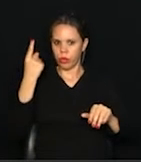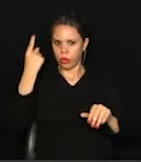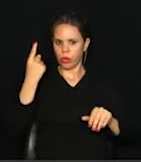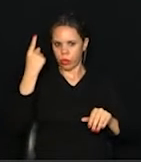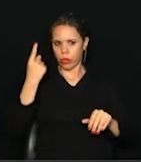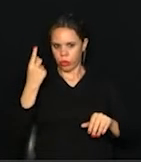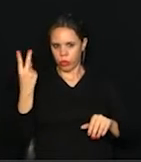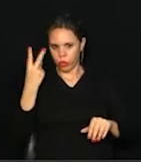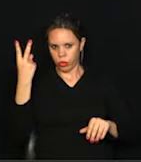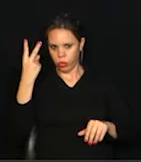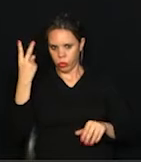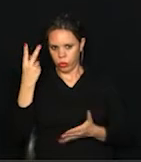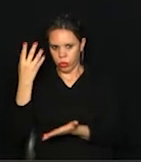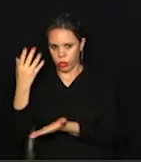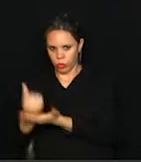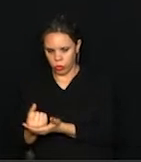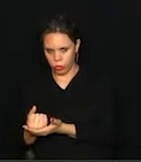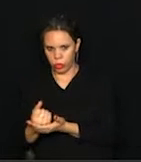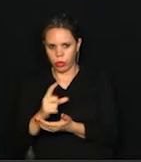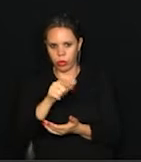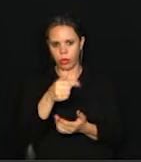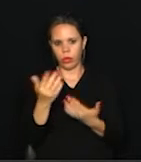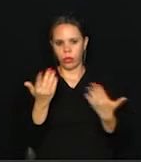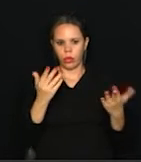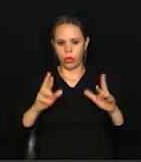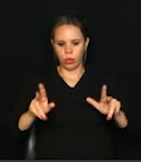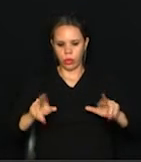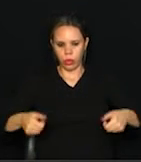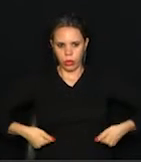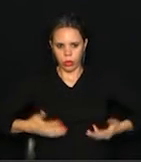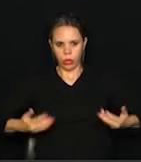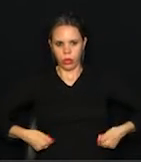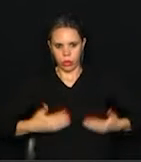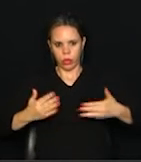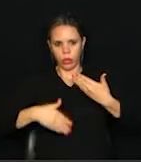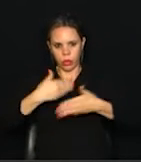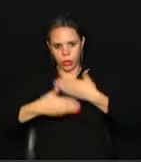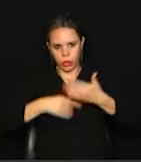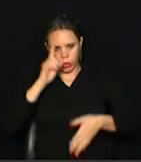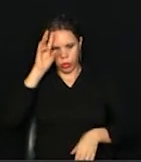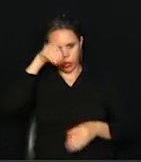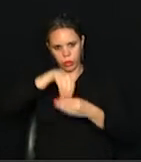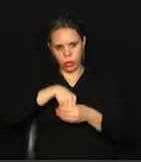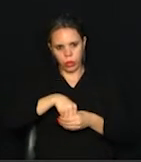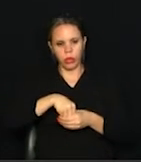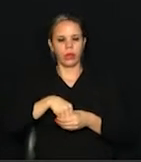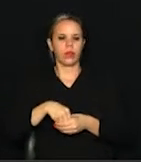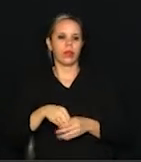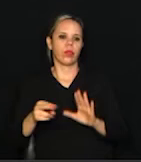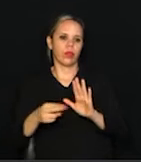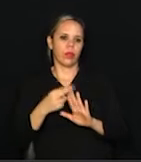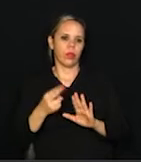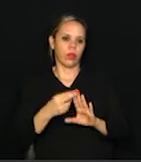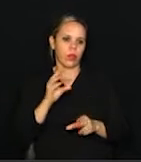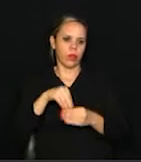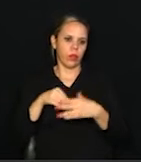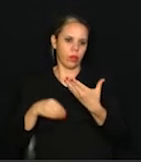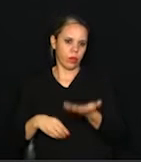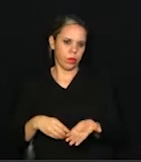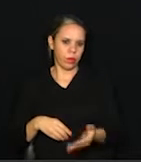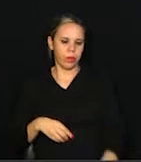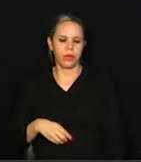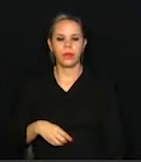que a Indec gasta mensalmente no cotidiano, segundo prevê a resolução, e